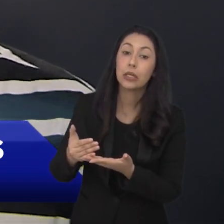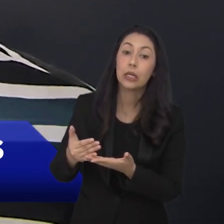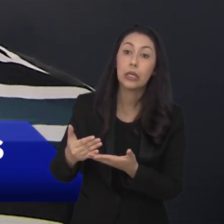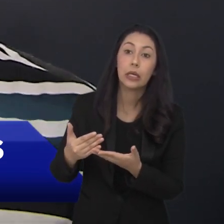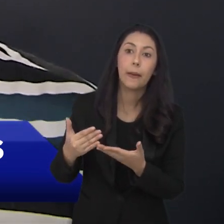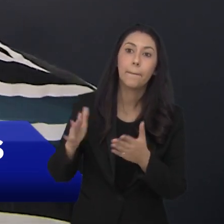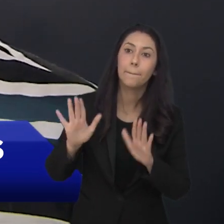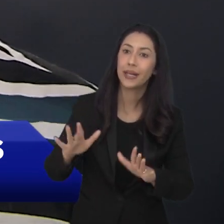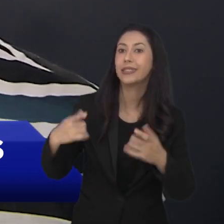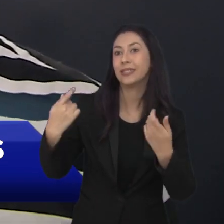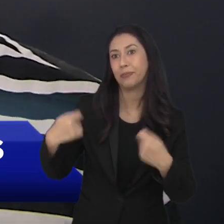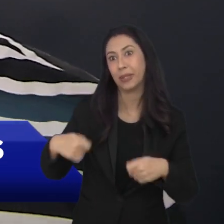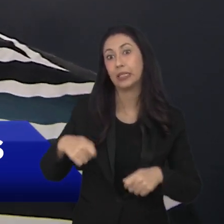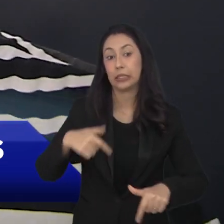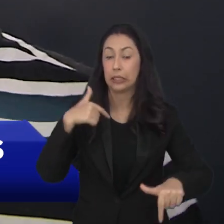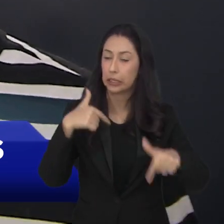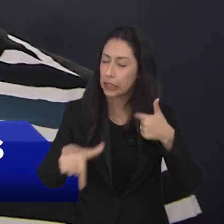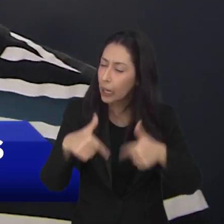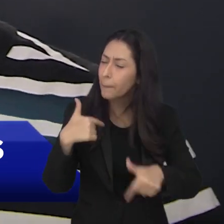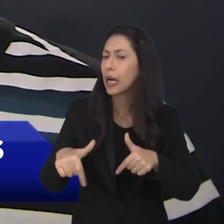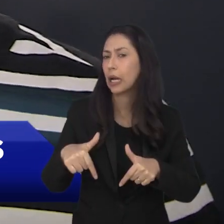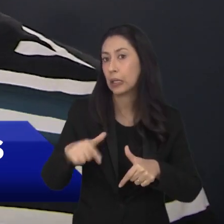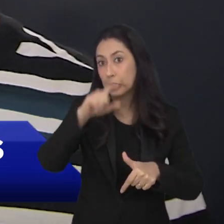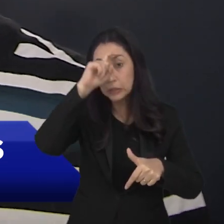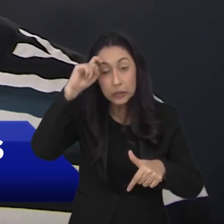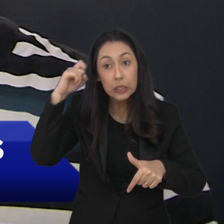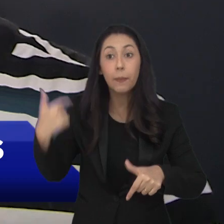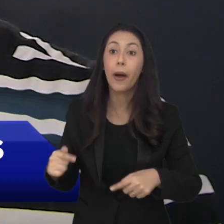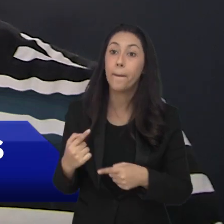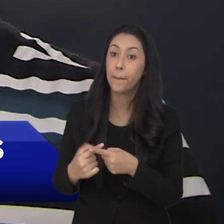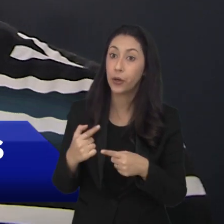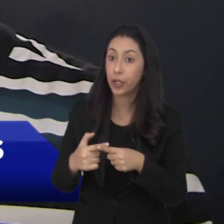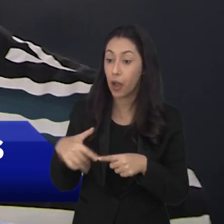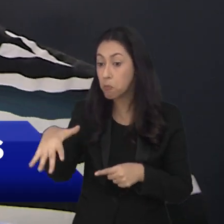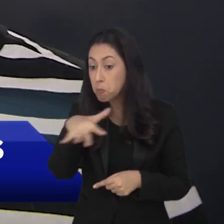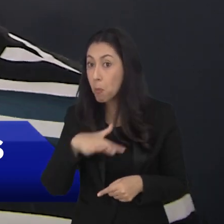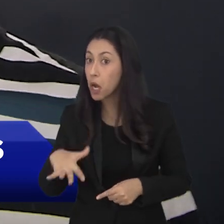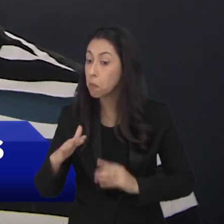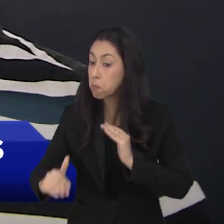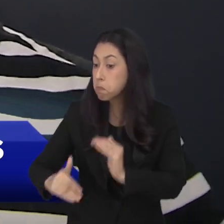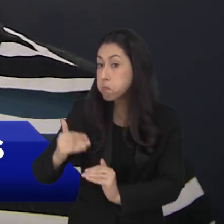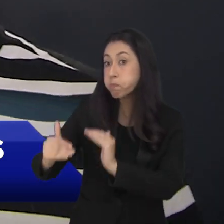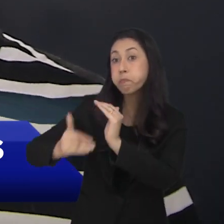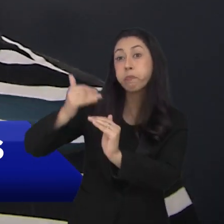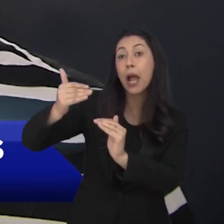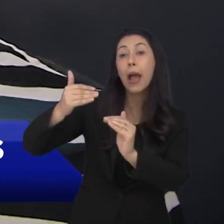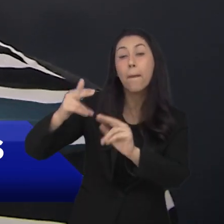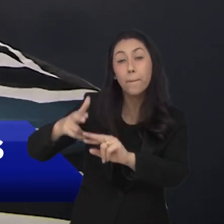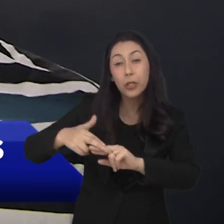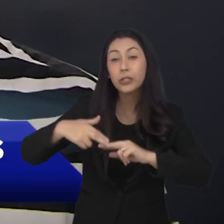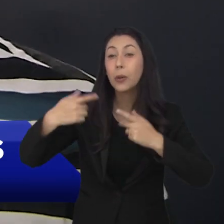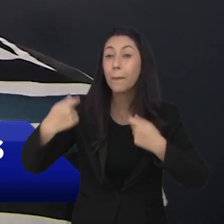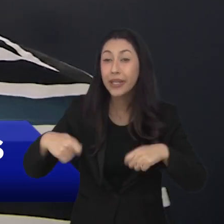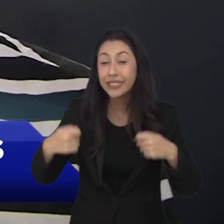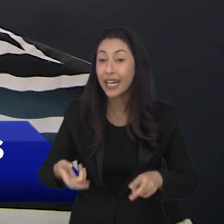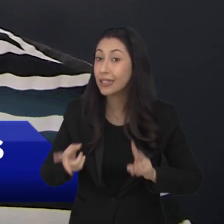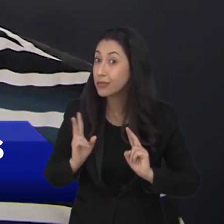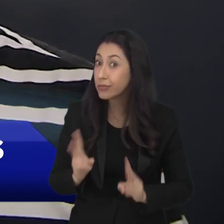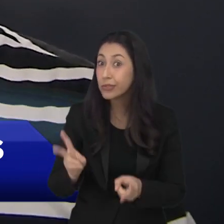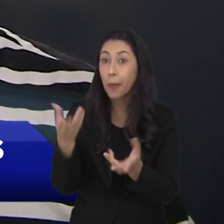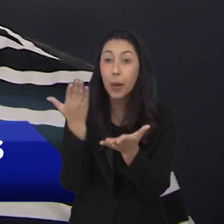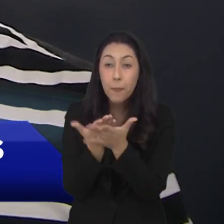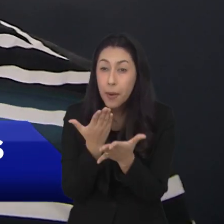disso mesmo. E realmente precisa gostar de trabalhar, porque é uma área que ela está em constante evolução, é uma área que exige constante